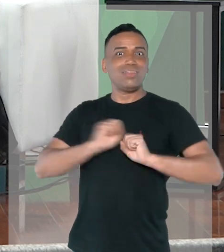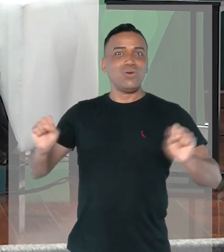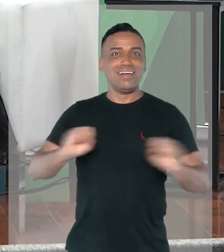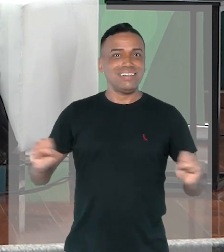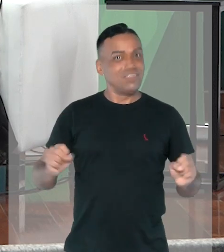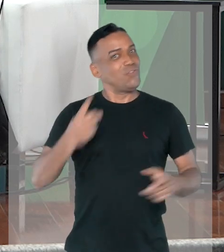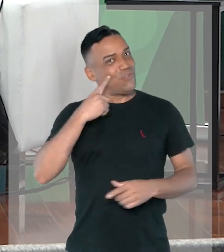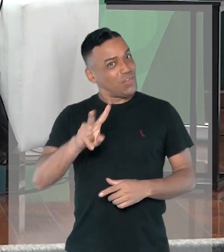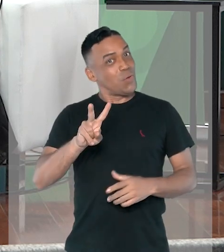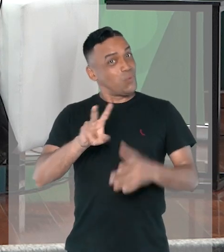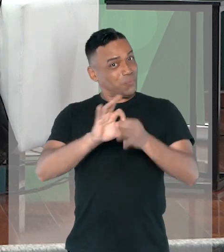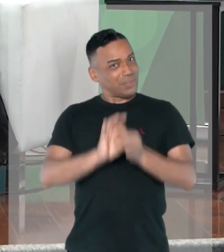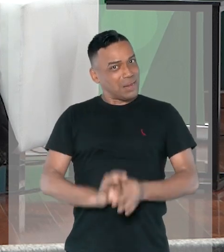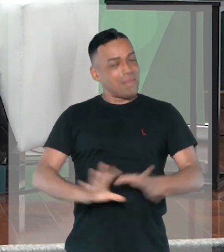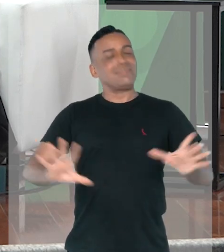vendo? A